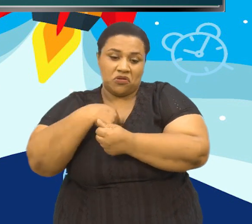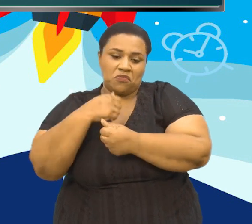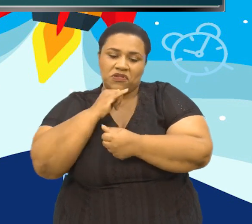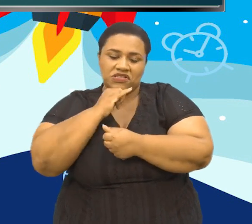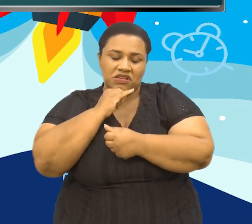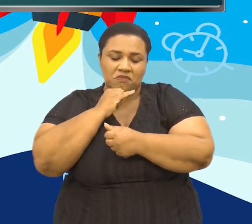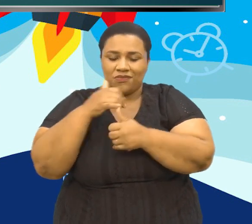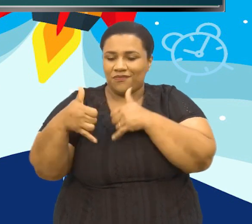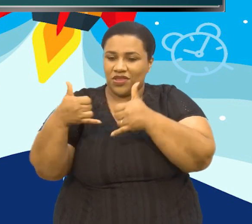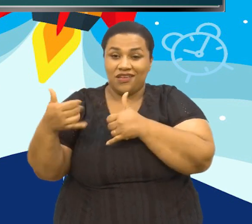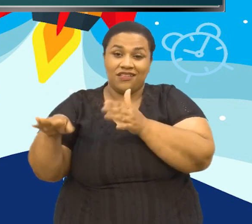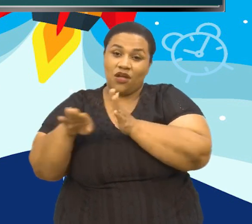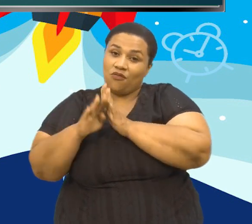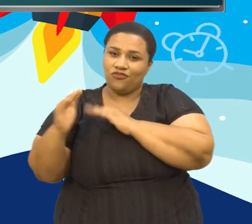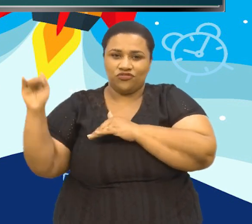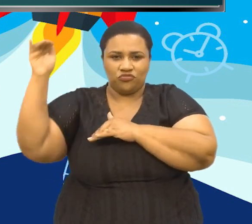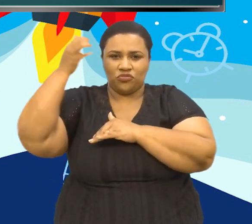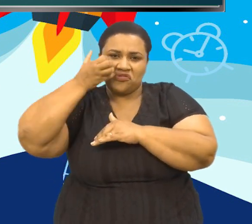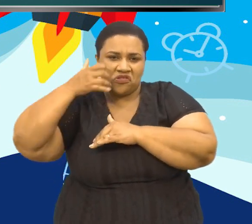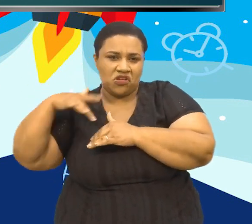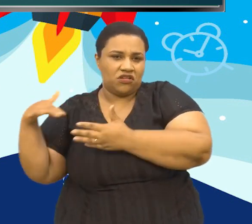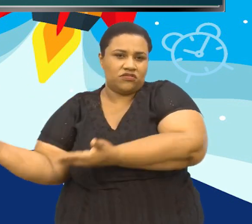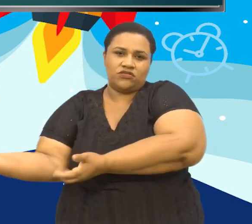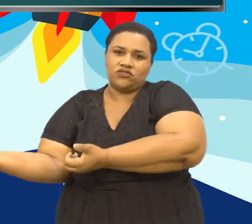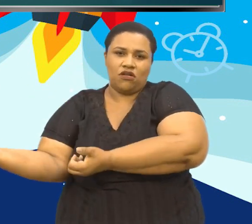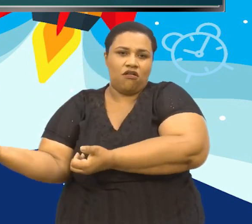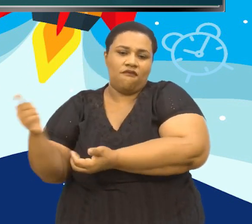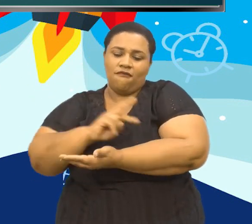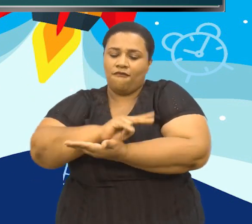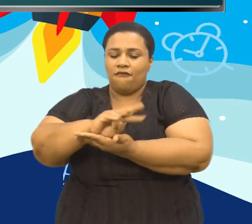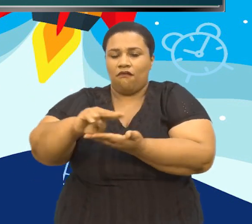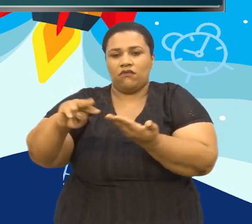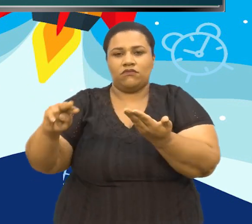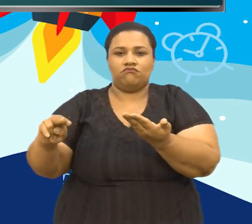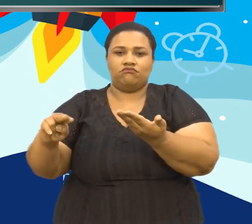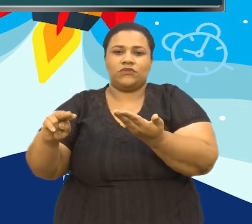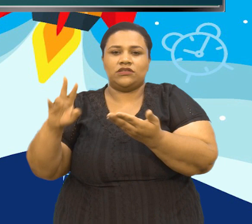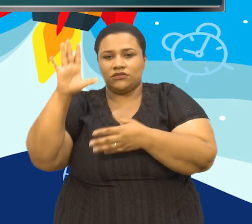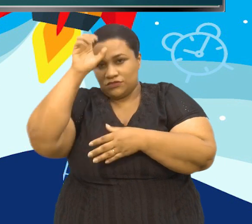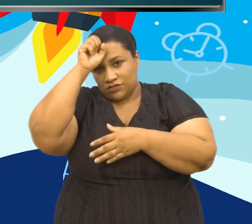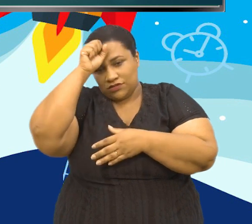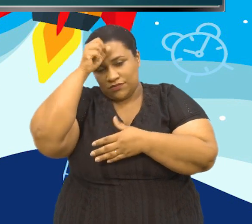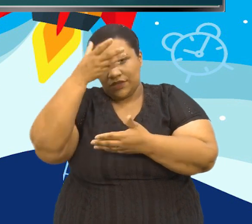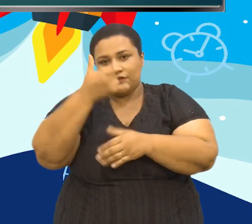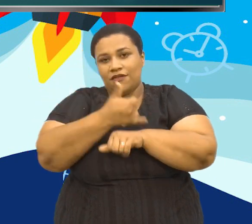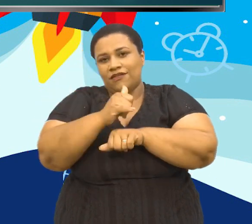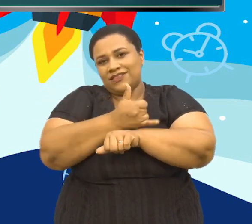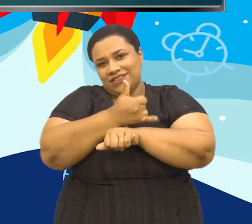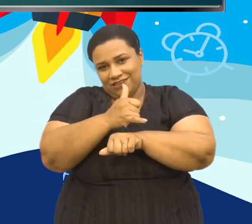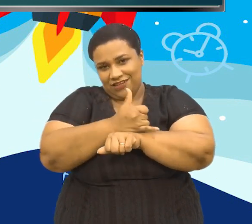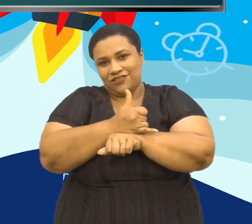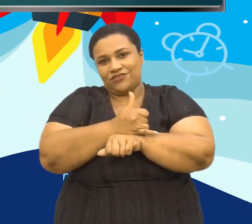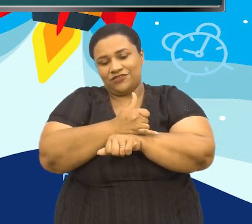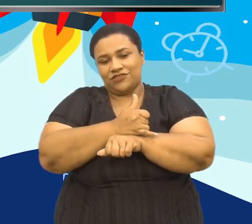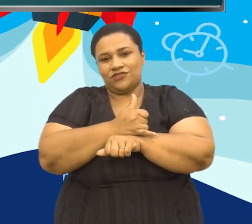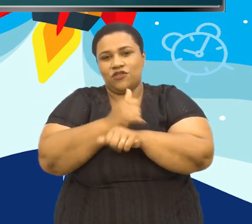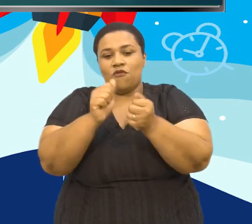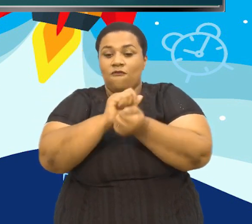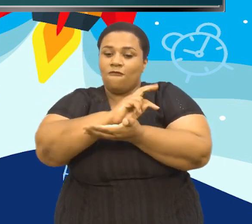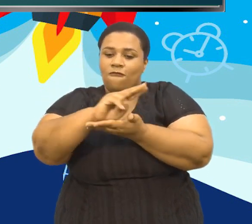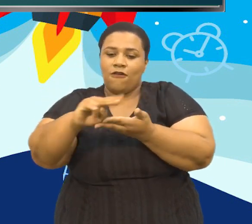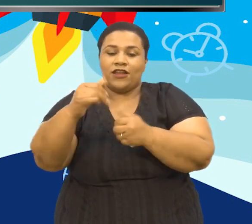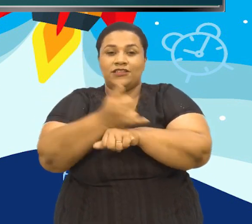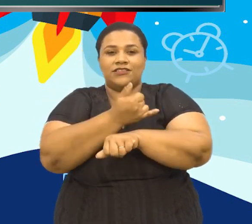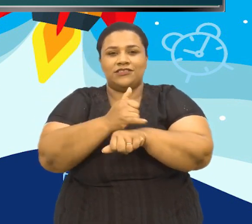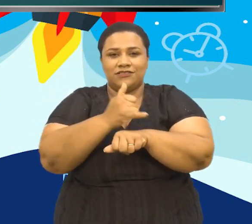hoje com os meus alunos em sala de aula, porque a gente consegue aprender de diversas maneiras. Esse jogo é para fazer